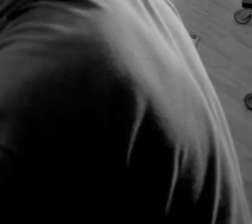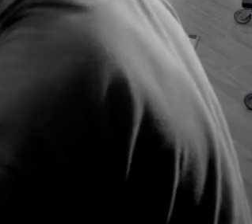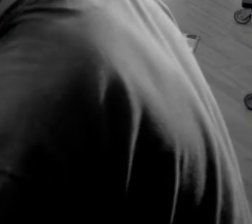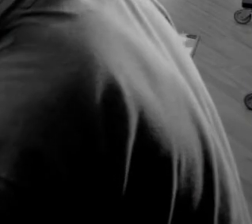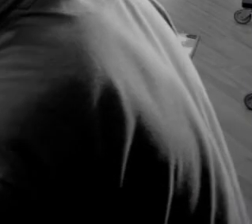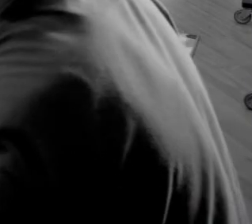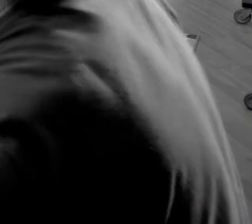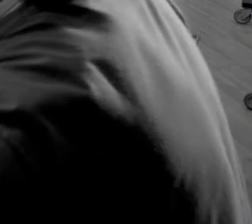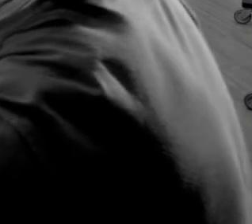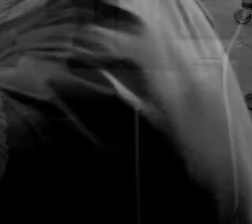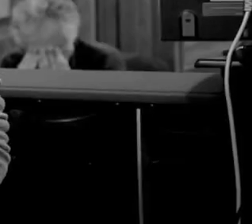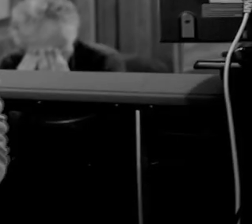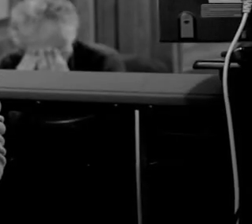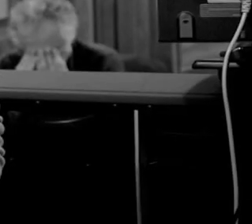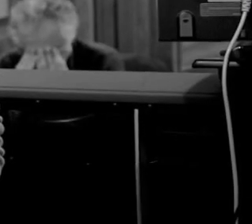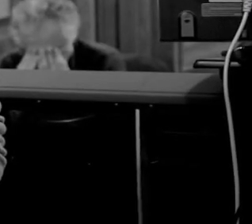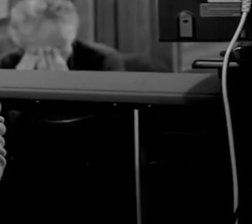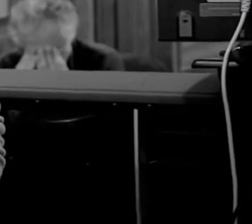apagou-se,